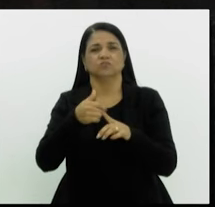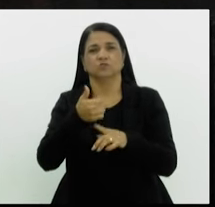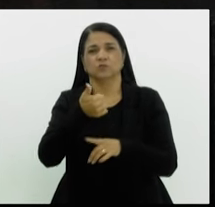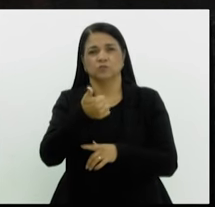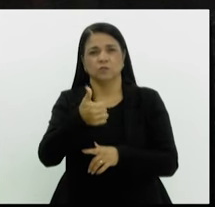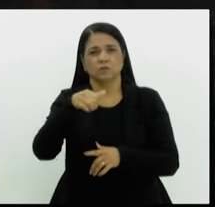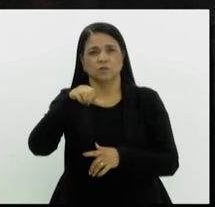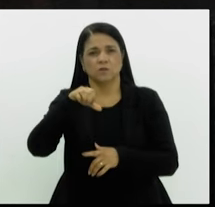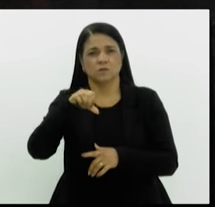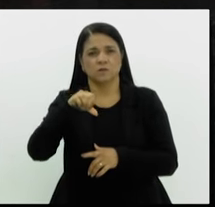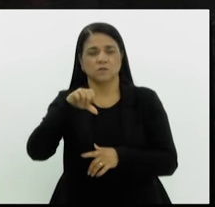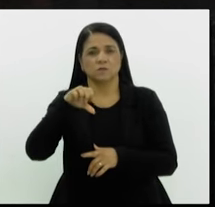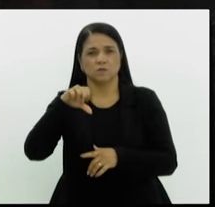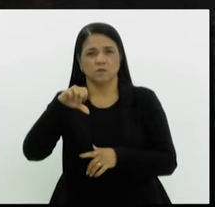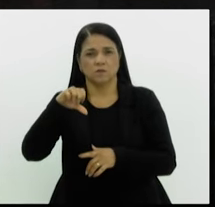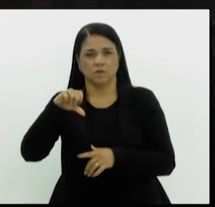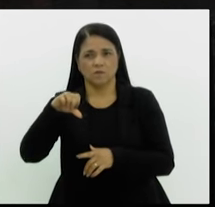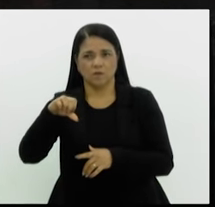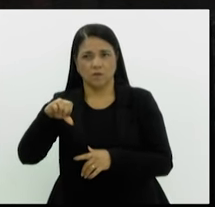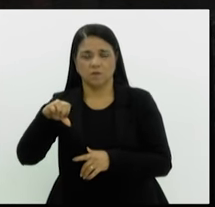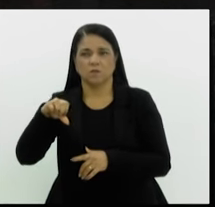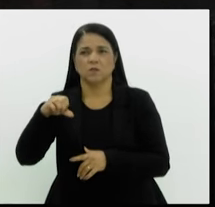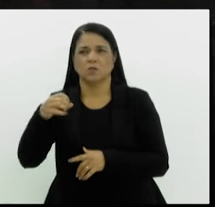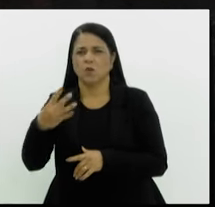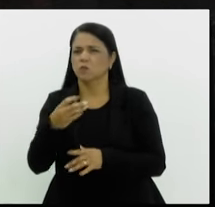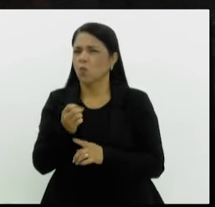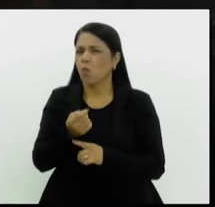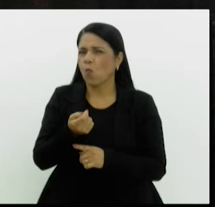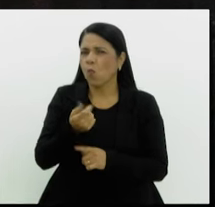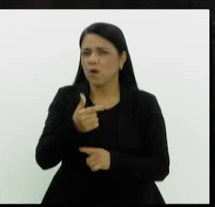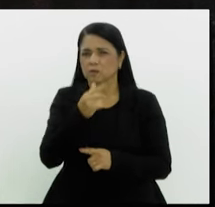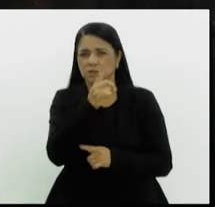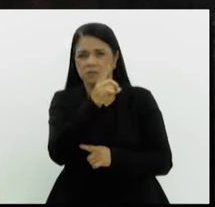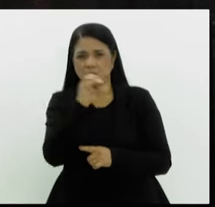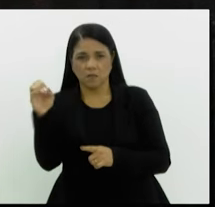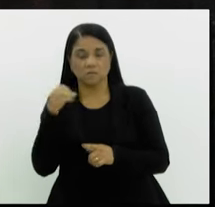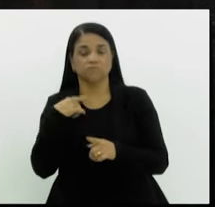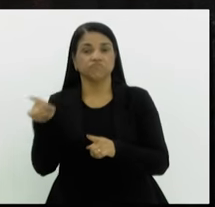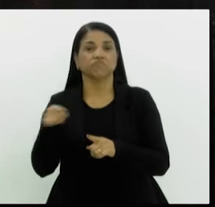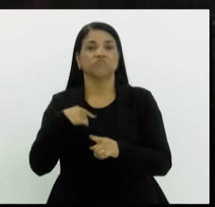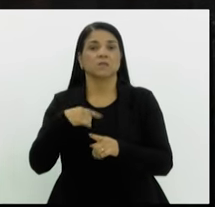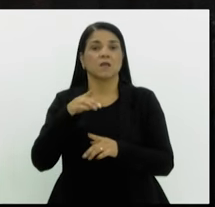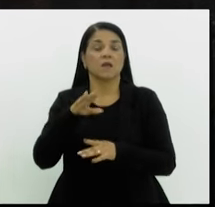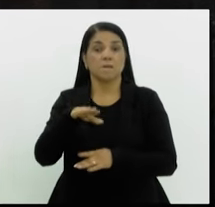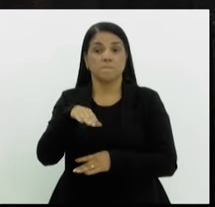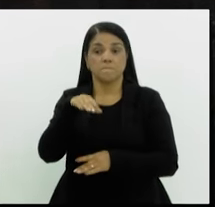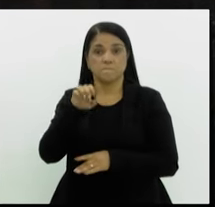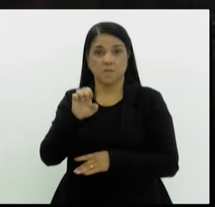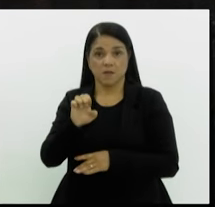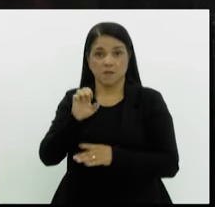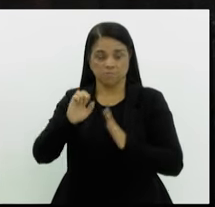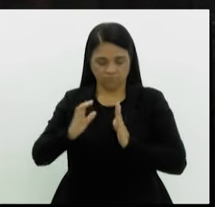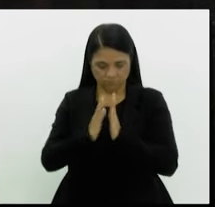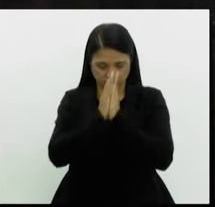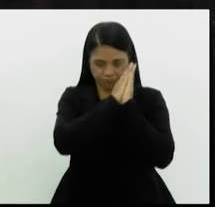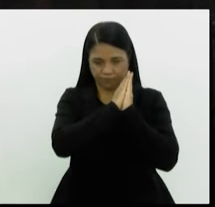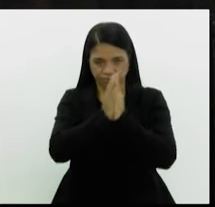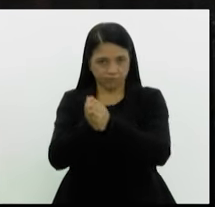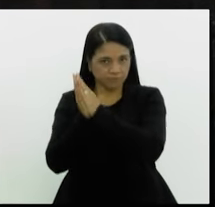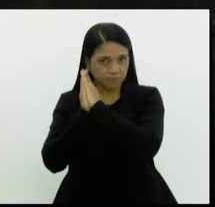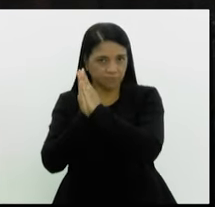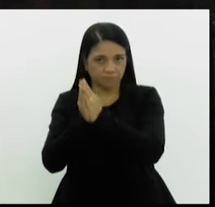a tenda espírita Mirim, que é dirigida pela mãe Janaína Figueiredo, está inscrito